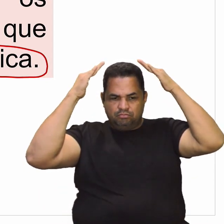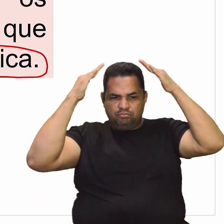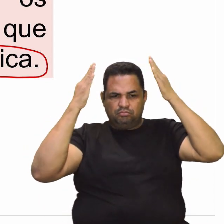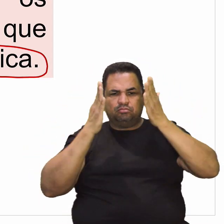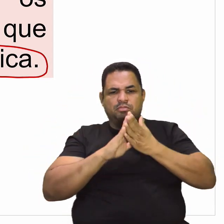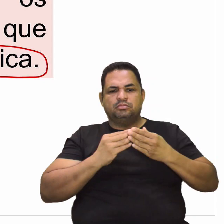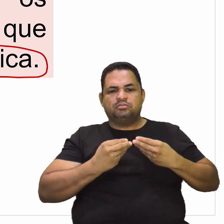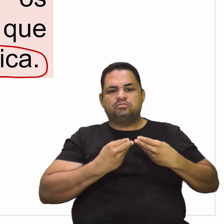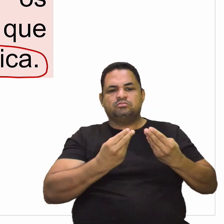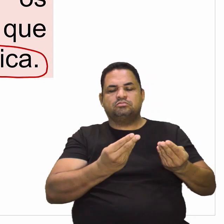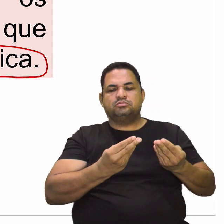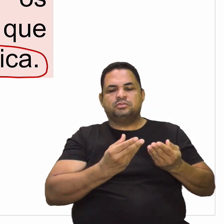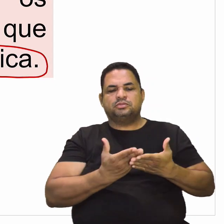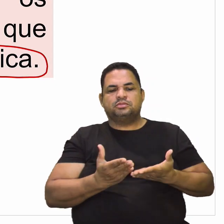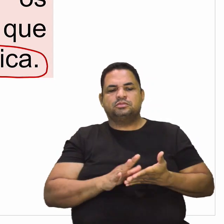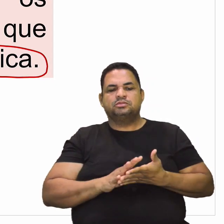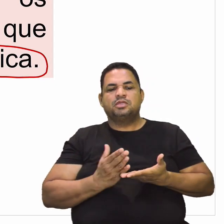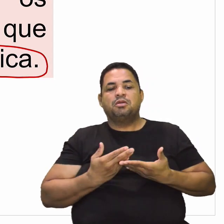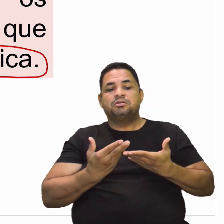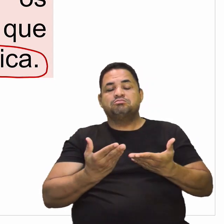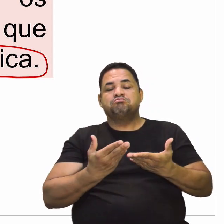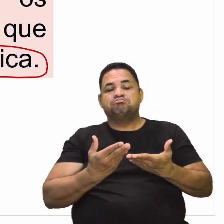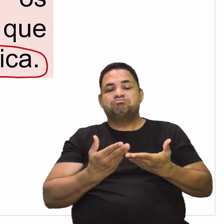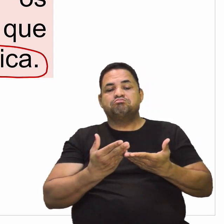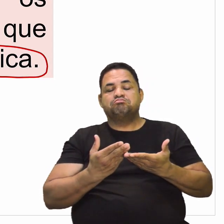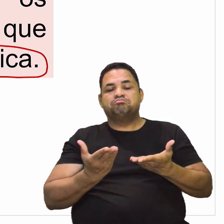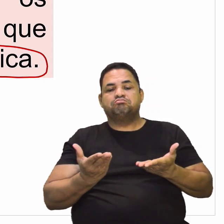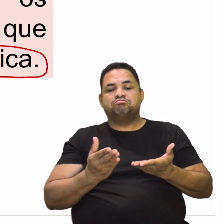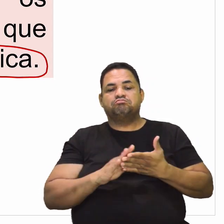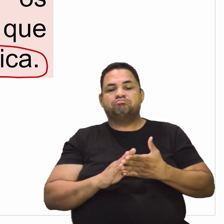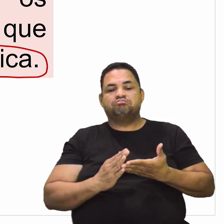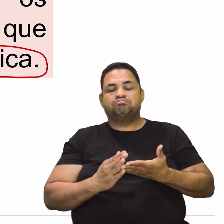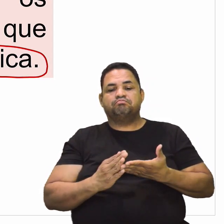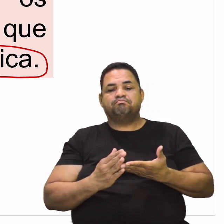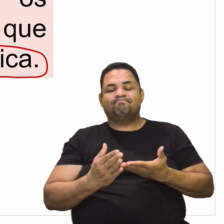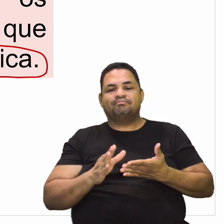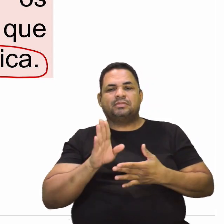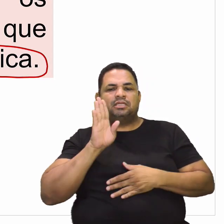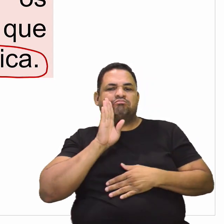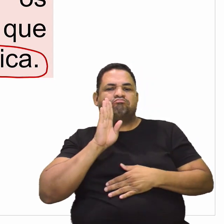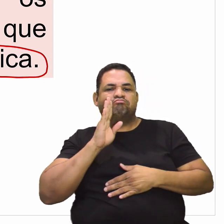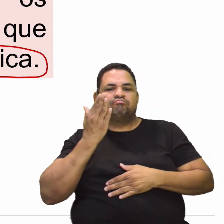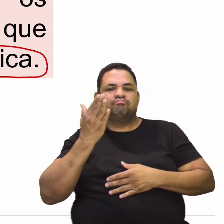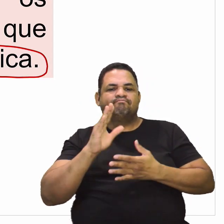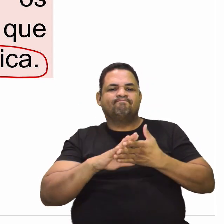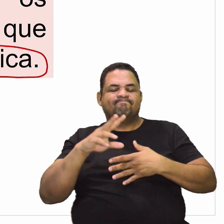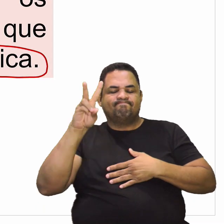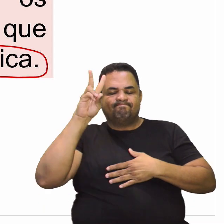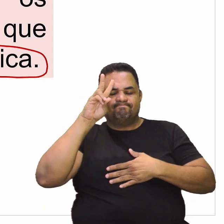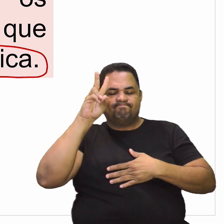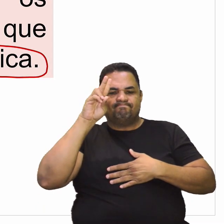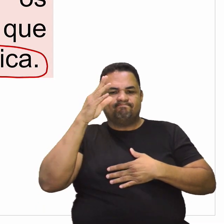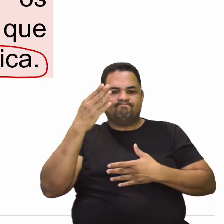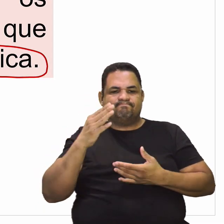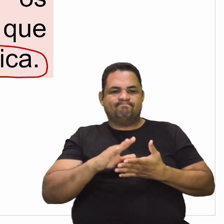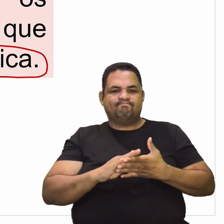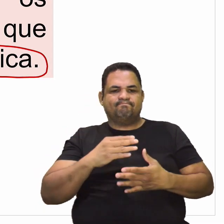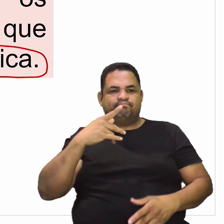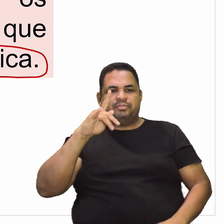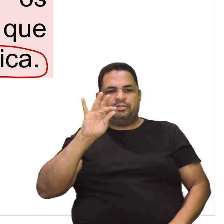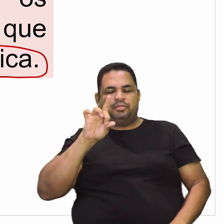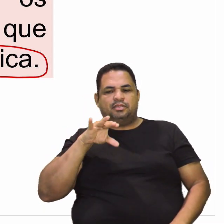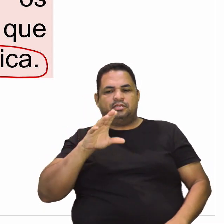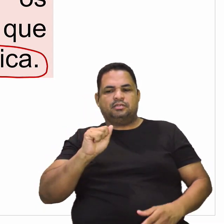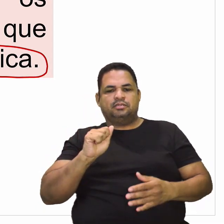reino da Itália. Cara, é muito bacana essa história. É Pepino